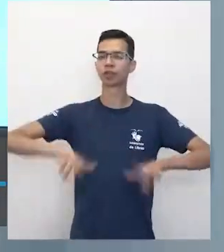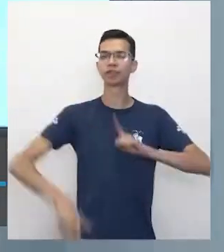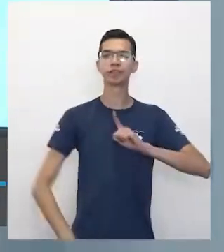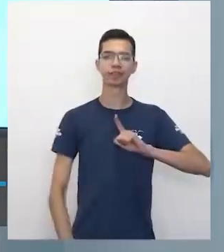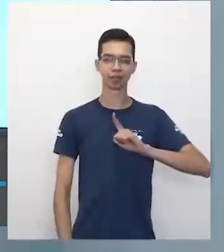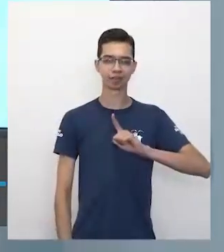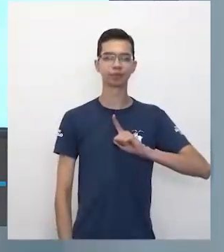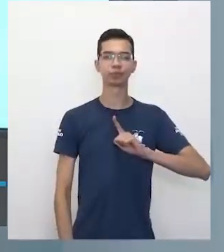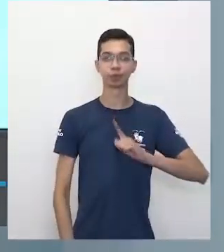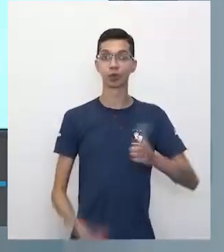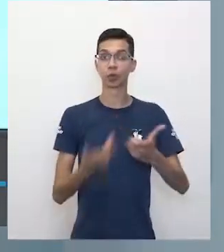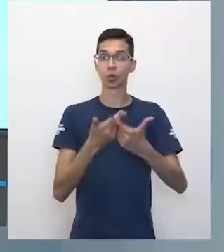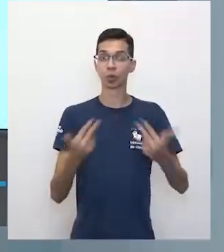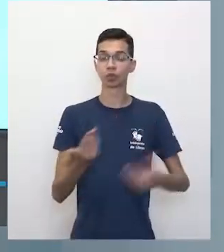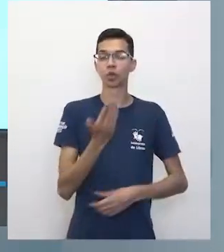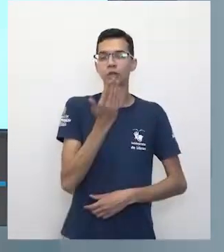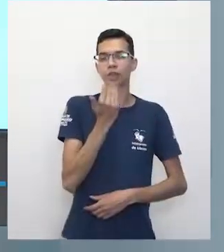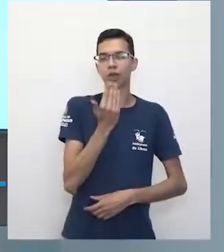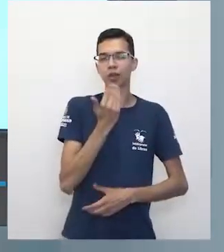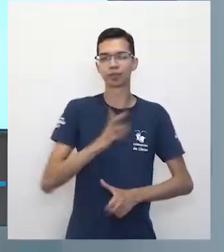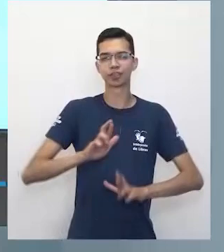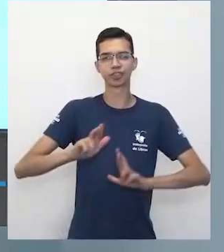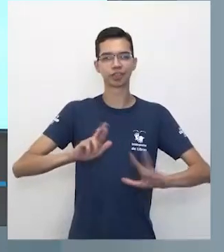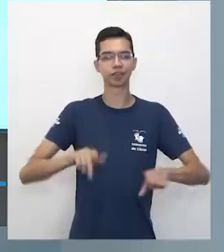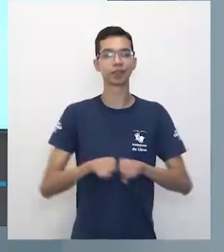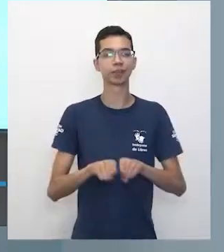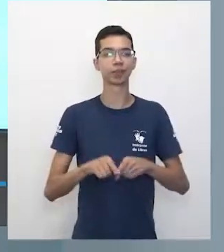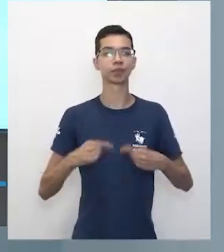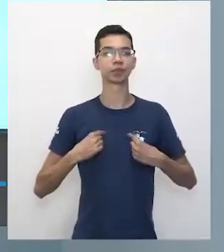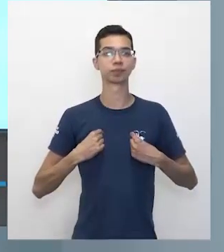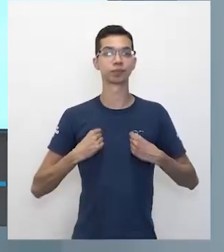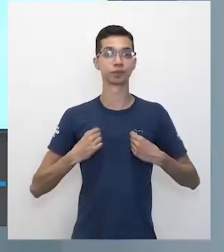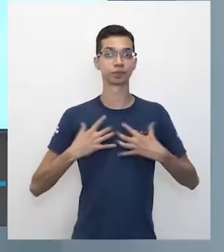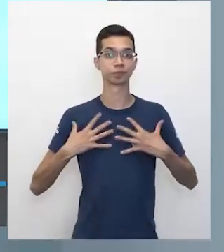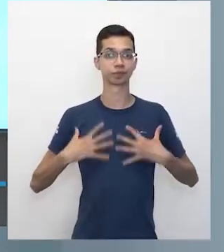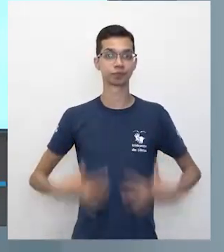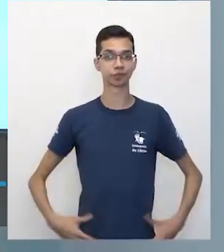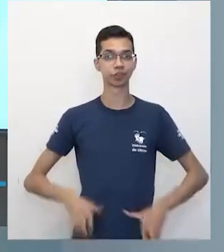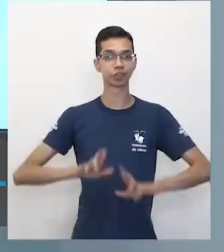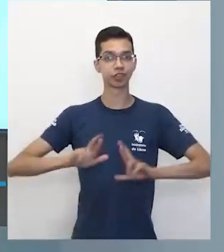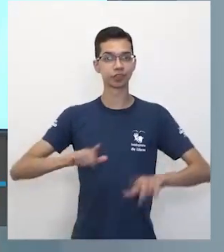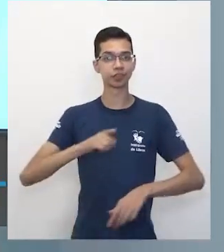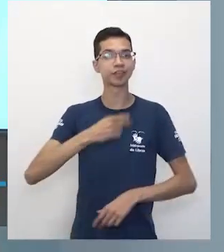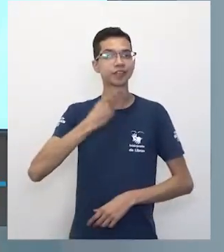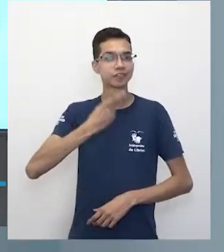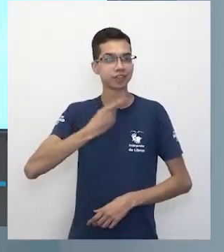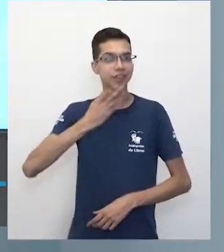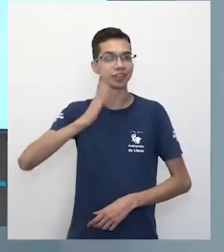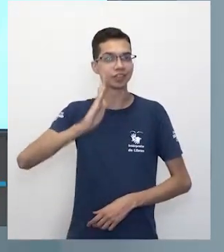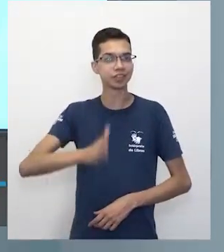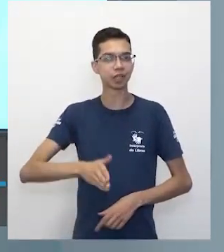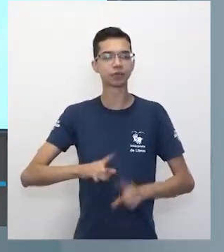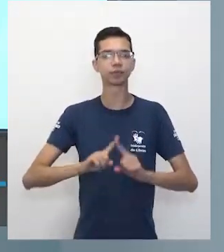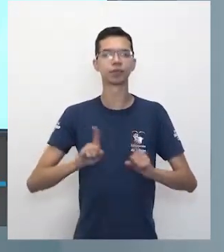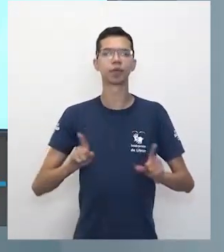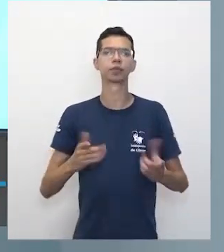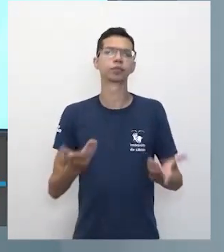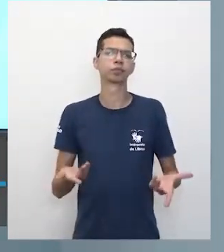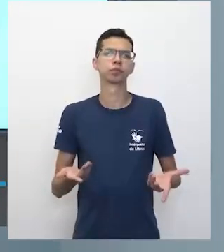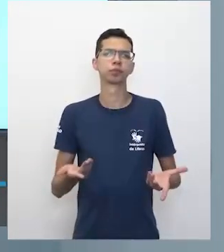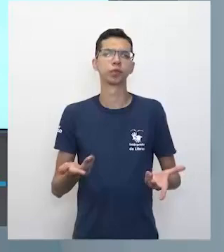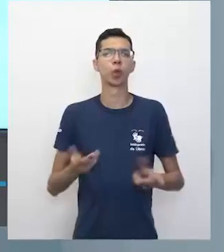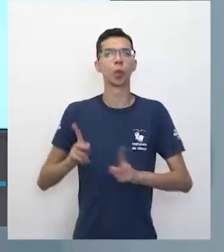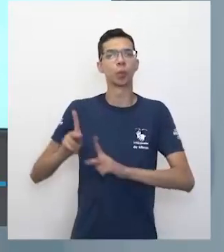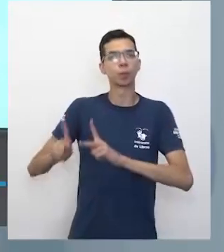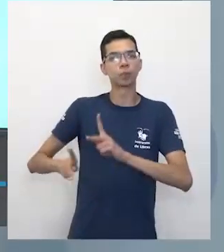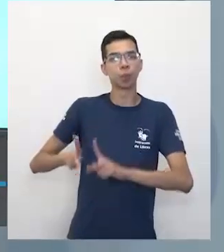comem coisas diferentes, eles se vestem de forma diferente, como vocês bem falaram, mas isso não quer dizer que um povo é melhor do